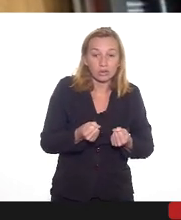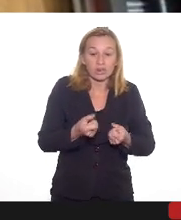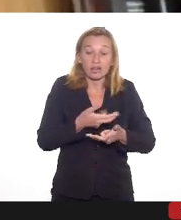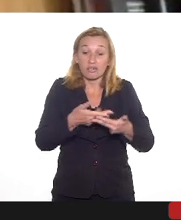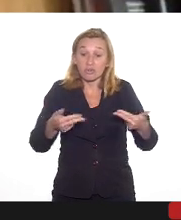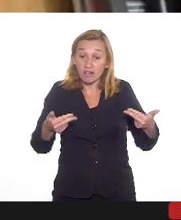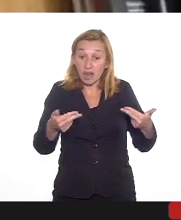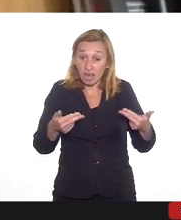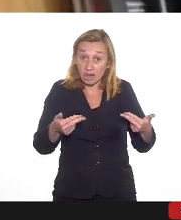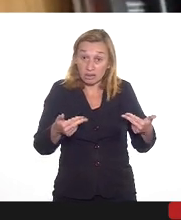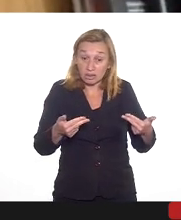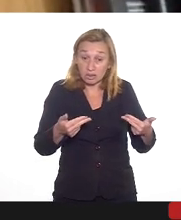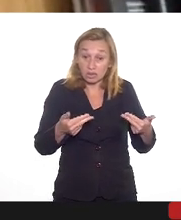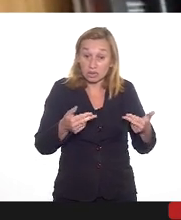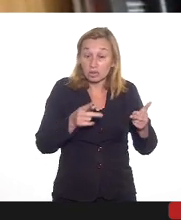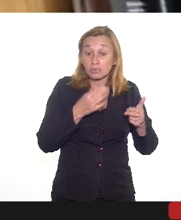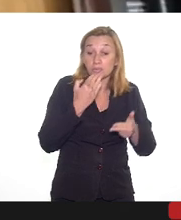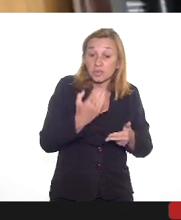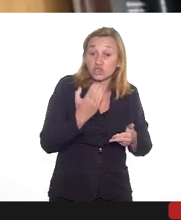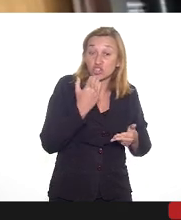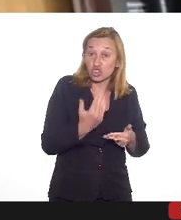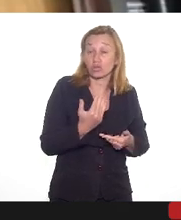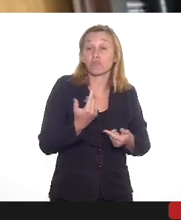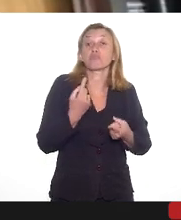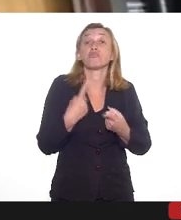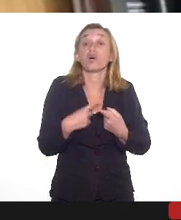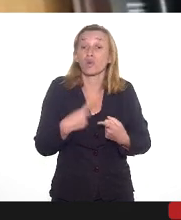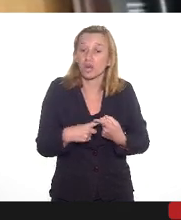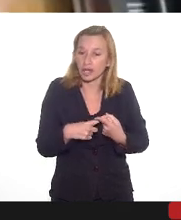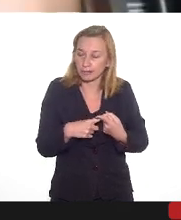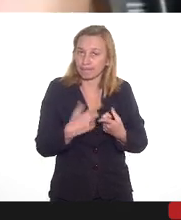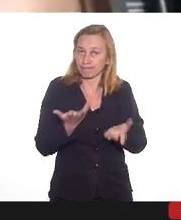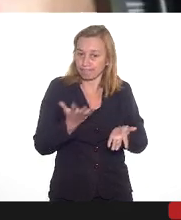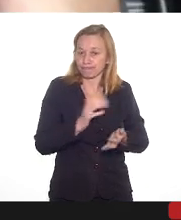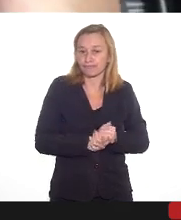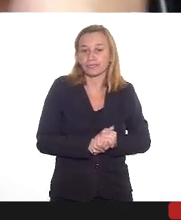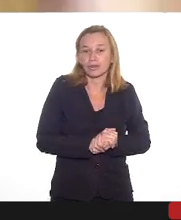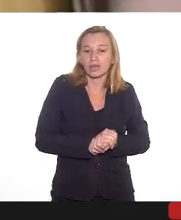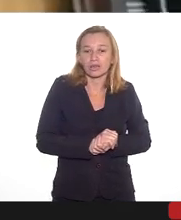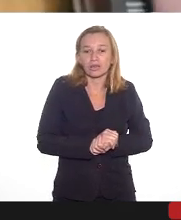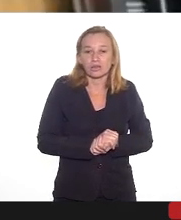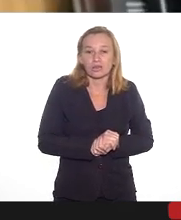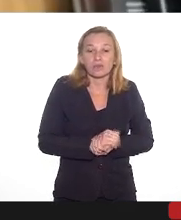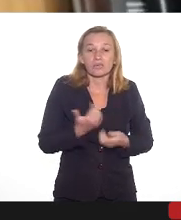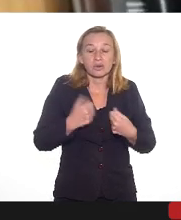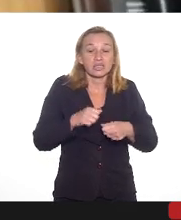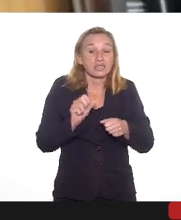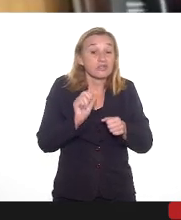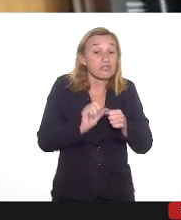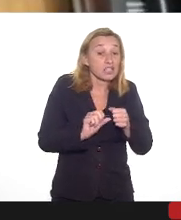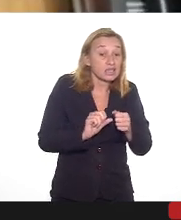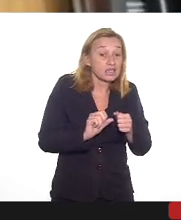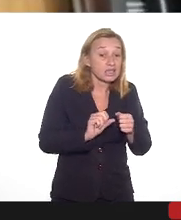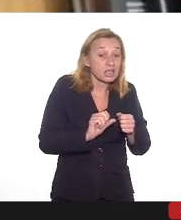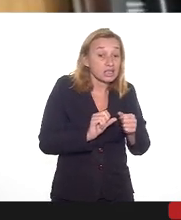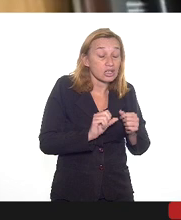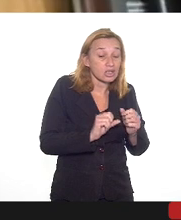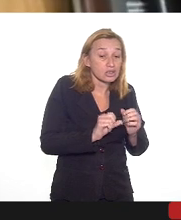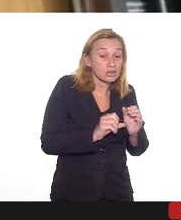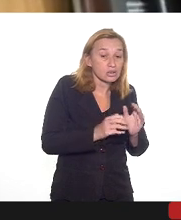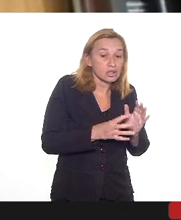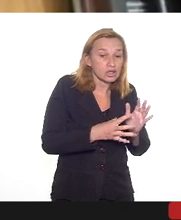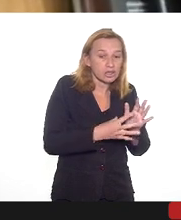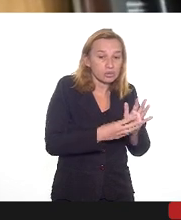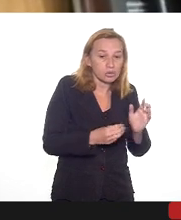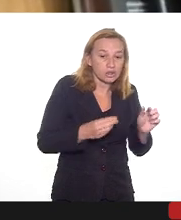série de condicionantes. Por que essas condicionantes são relevantes? Porque você precisa fazer de uma forma que não viole a